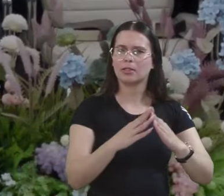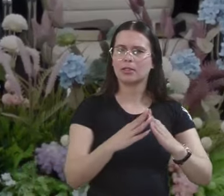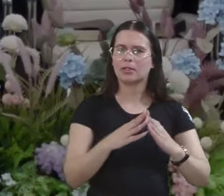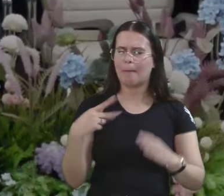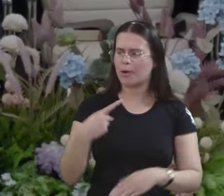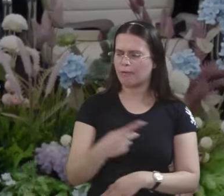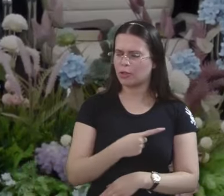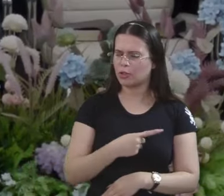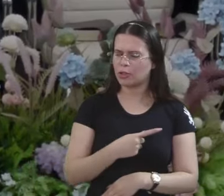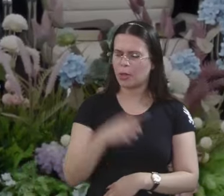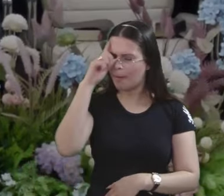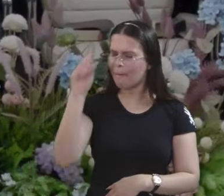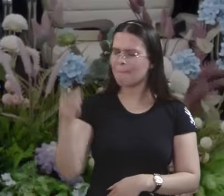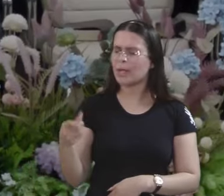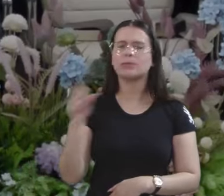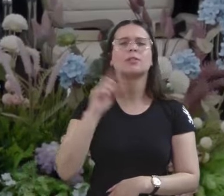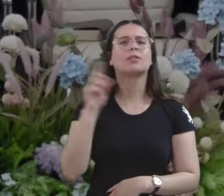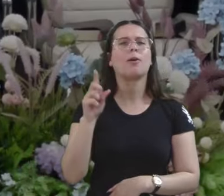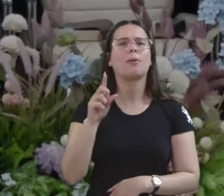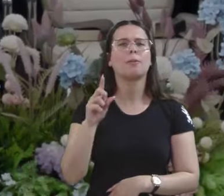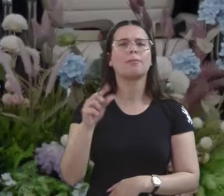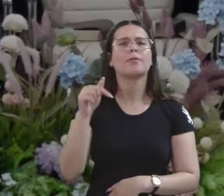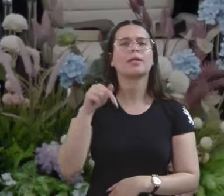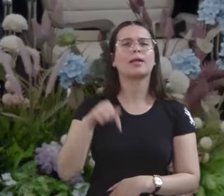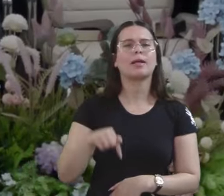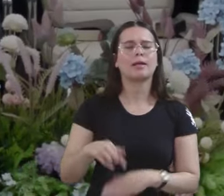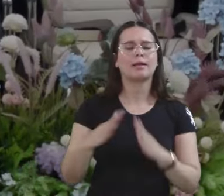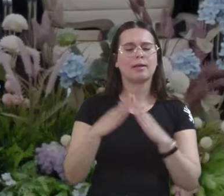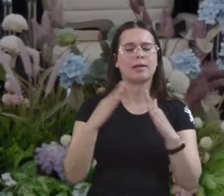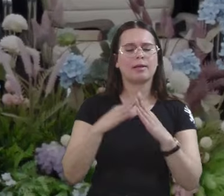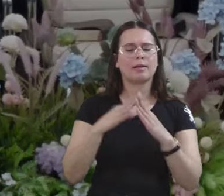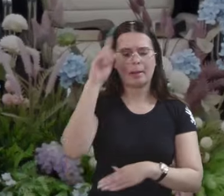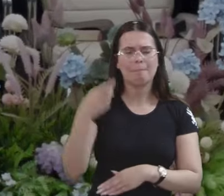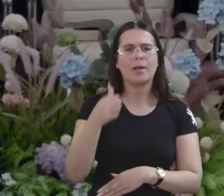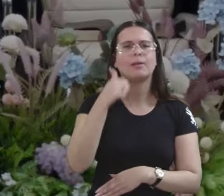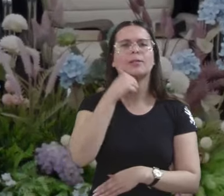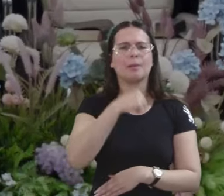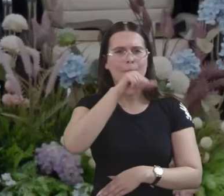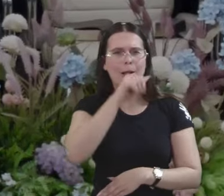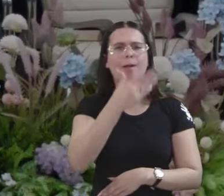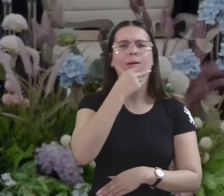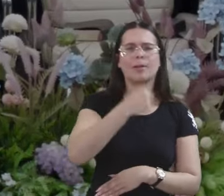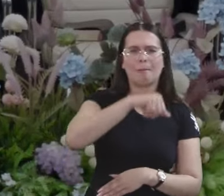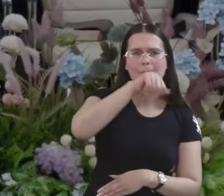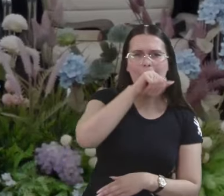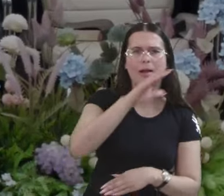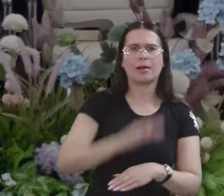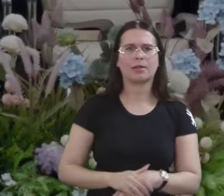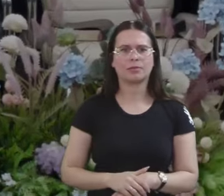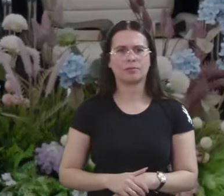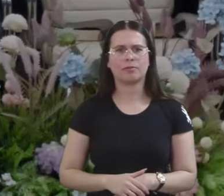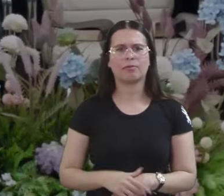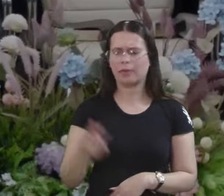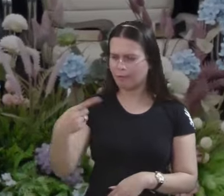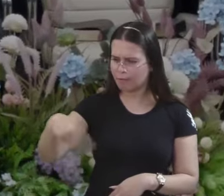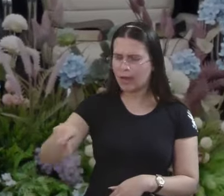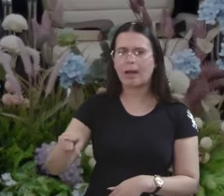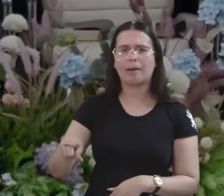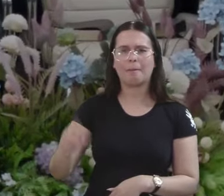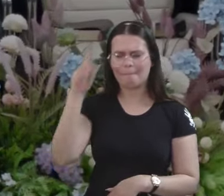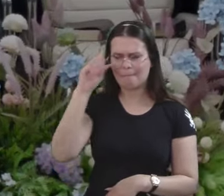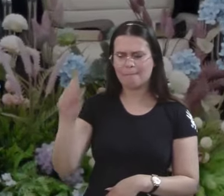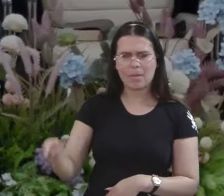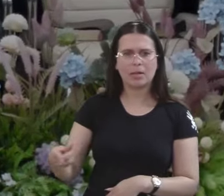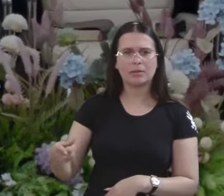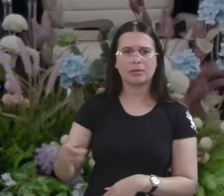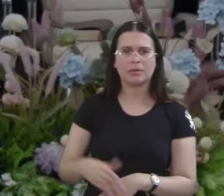e fica a mãe com o BO, com o menino nervoso, a menina nervosa, quem não sabe o que é. Passa na mão da idolatria lá, não